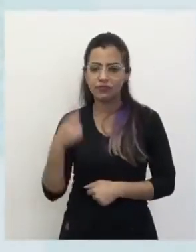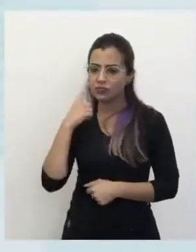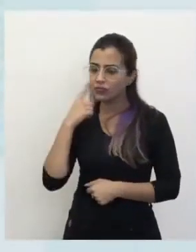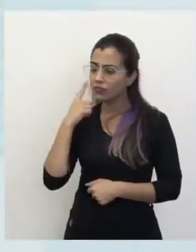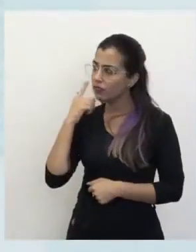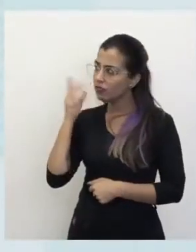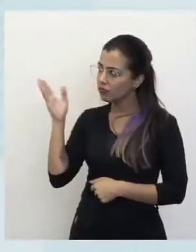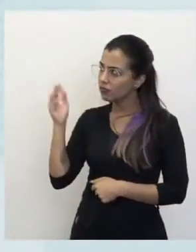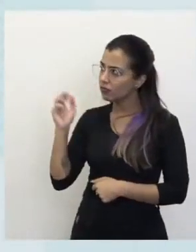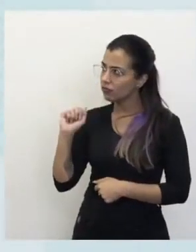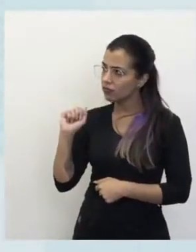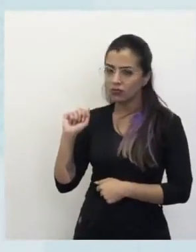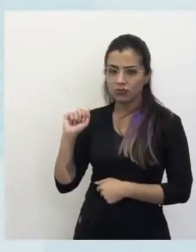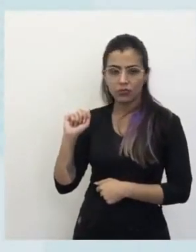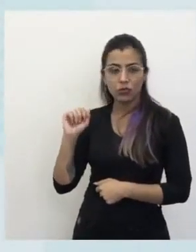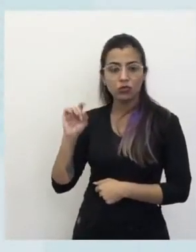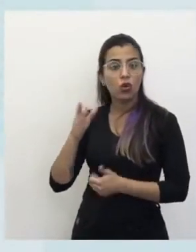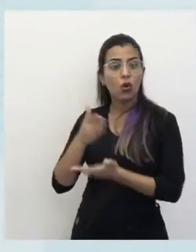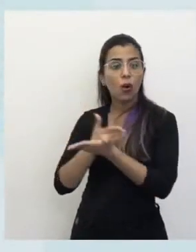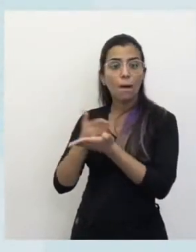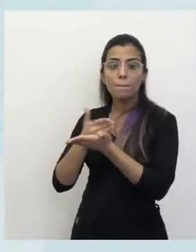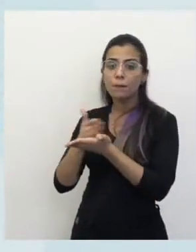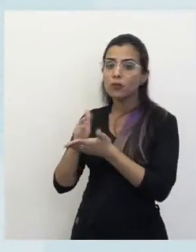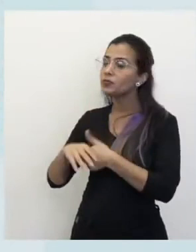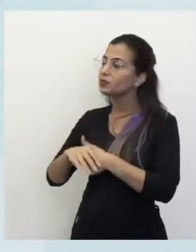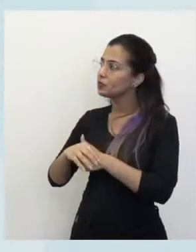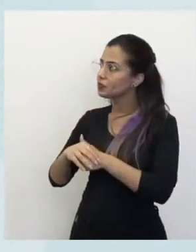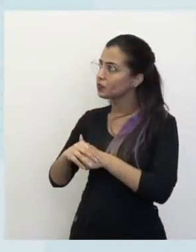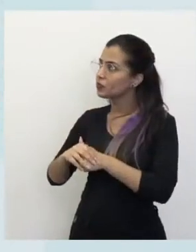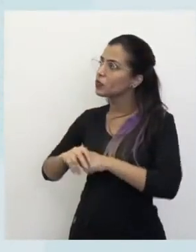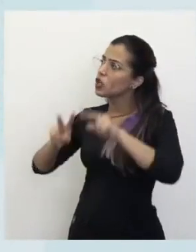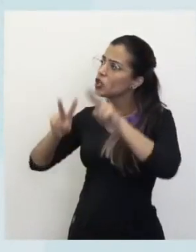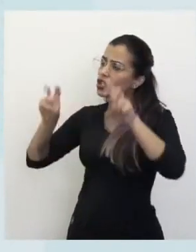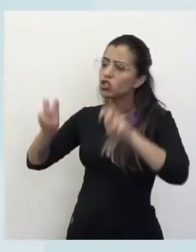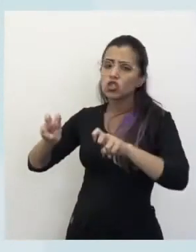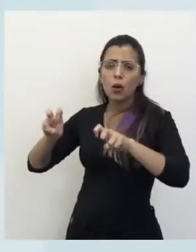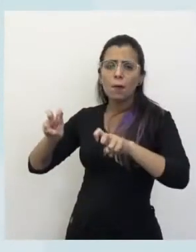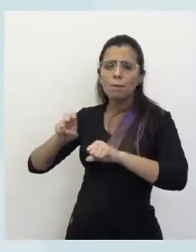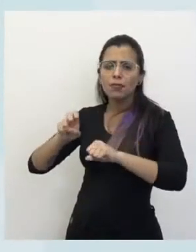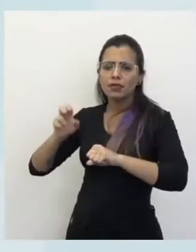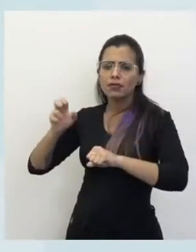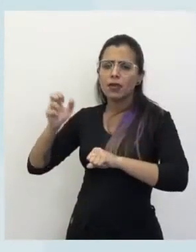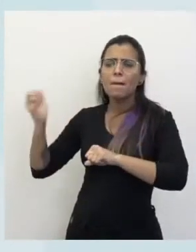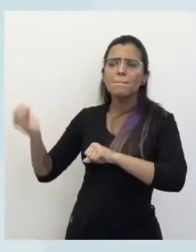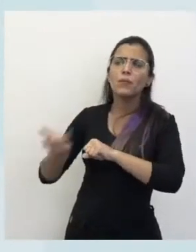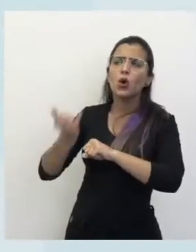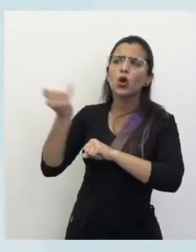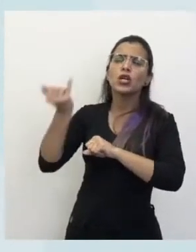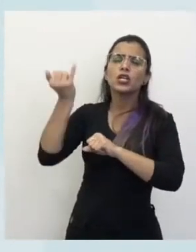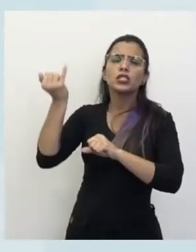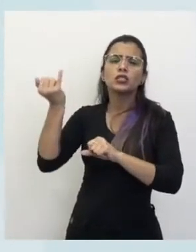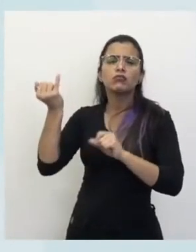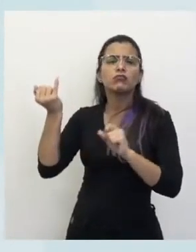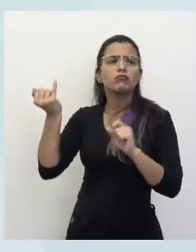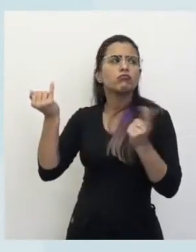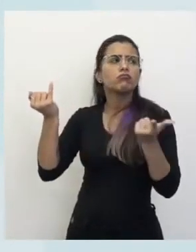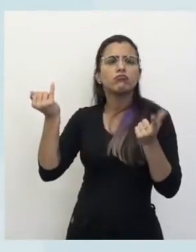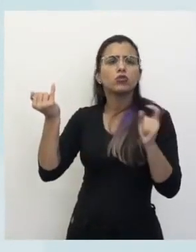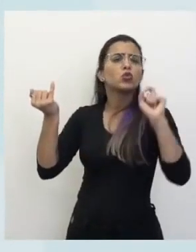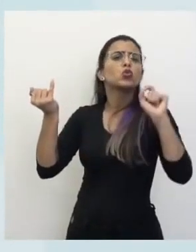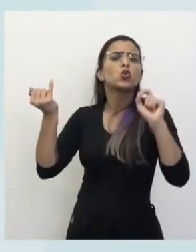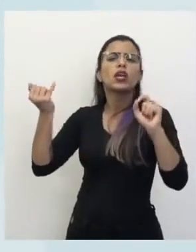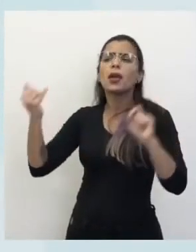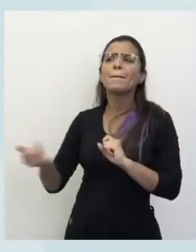vou só colocar o comecinho. Fala-se muito em alguma coisa. Fala-se muito na importância do